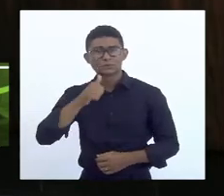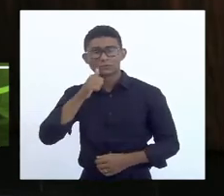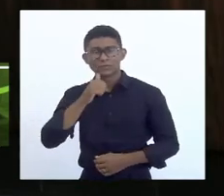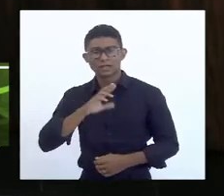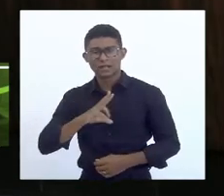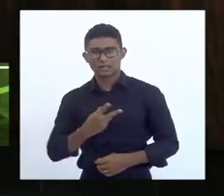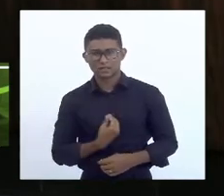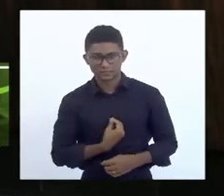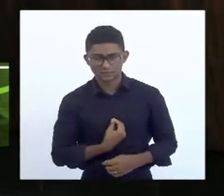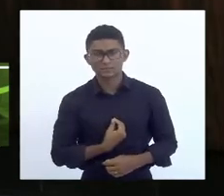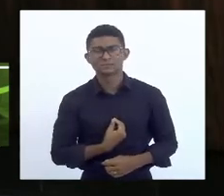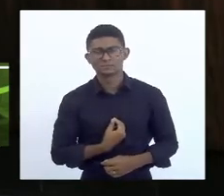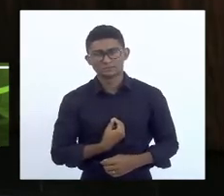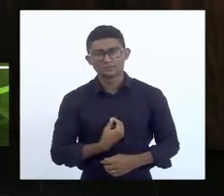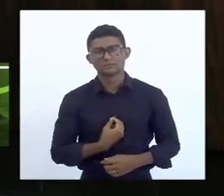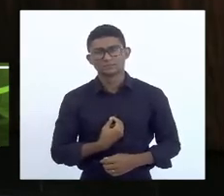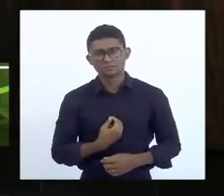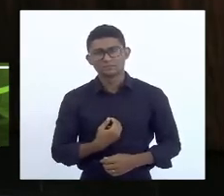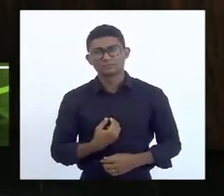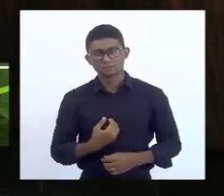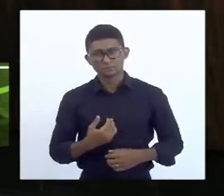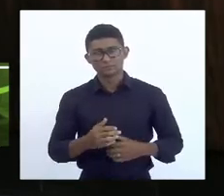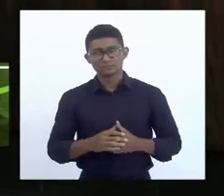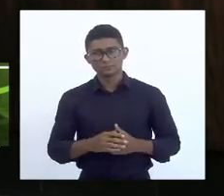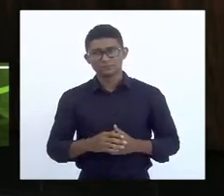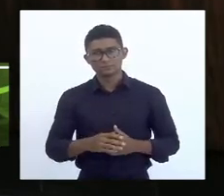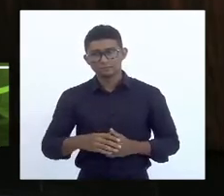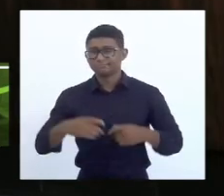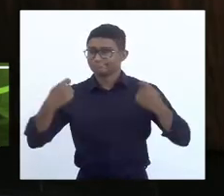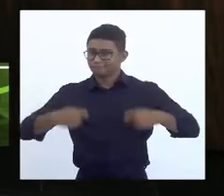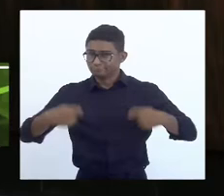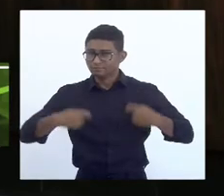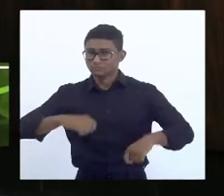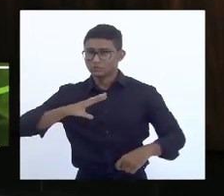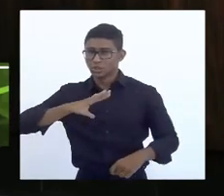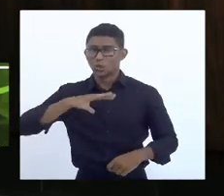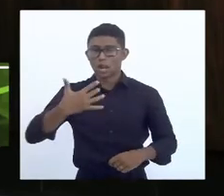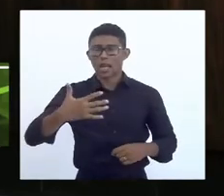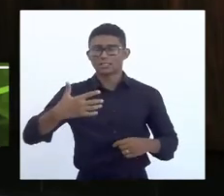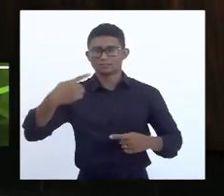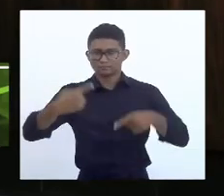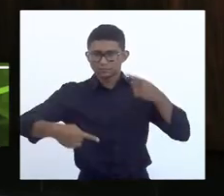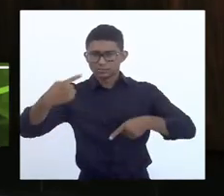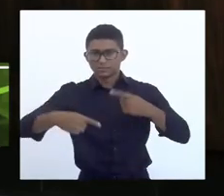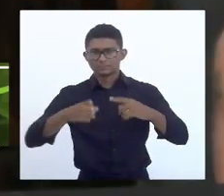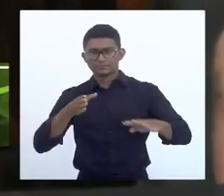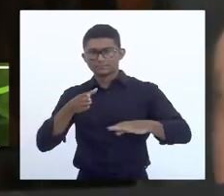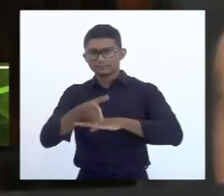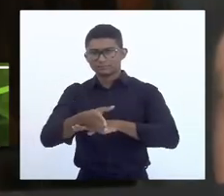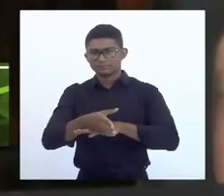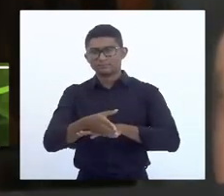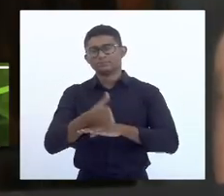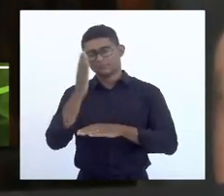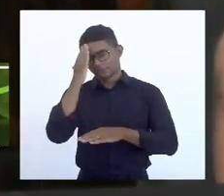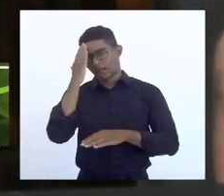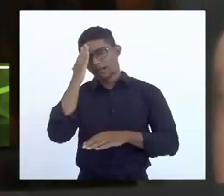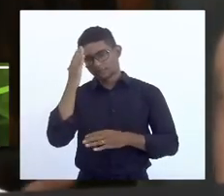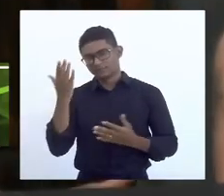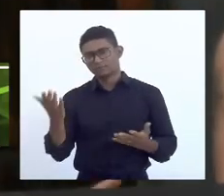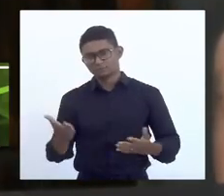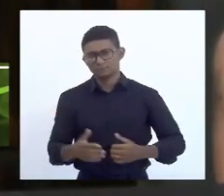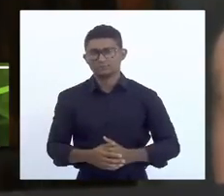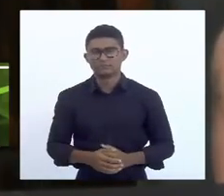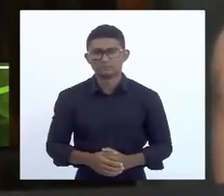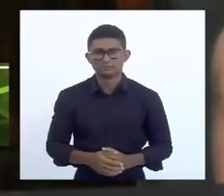transexuais, ocuparmos hoje o parlamento brasileiro, o que isso significa?